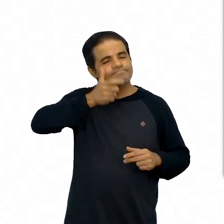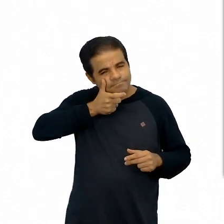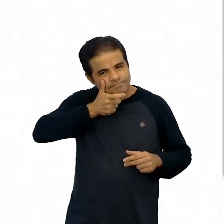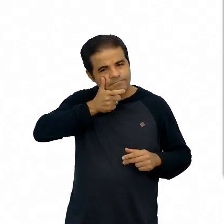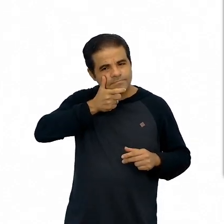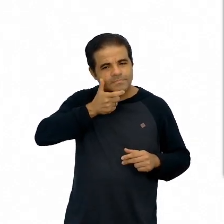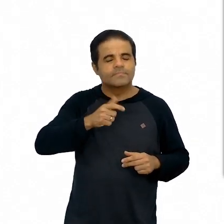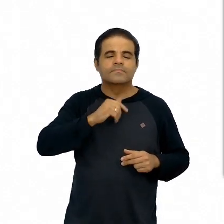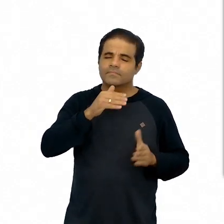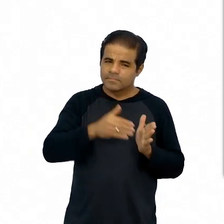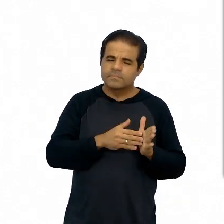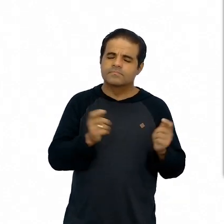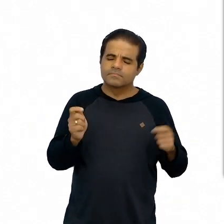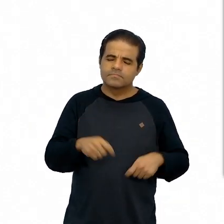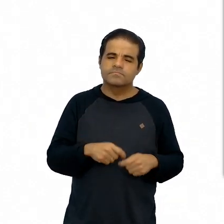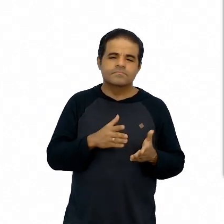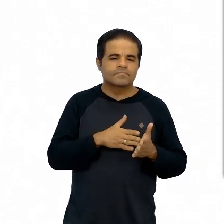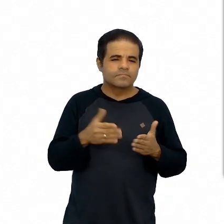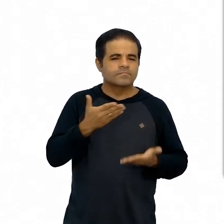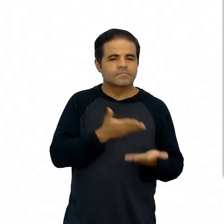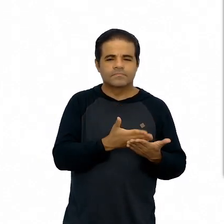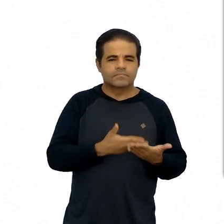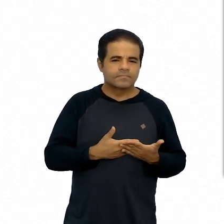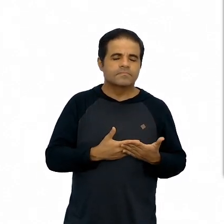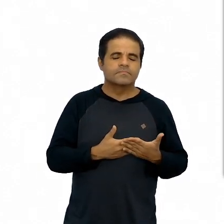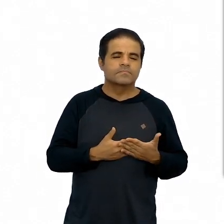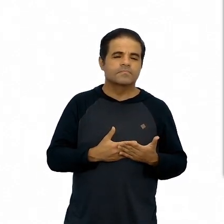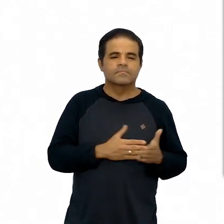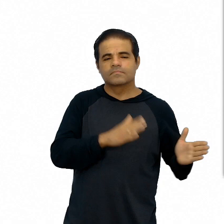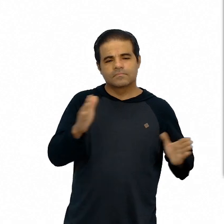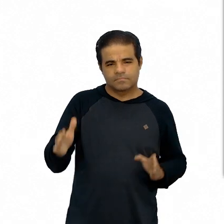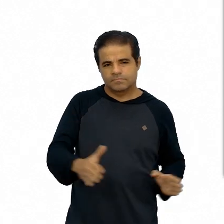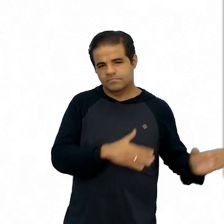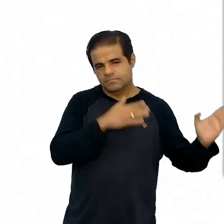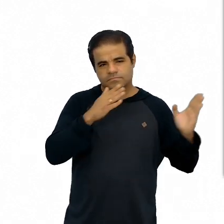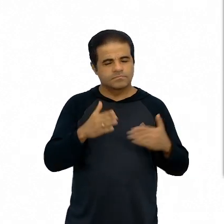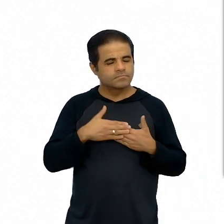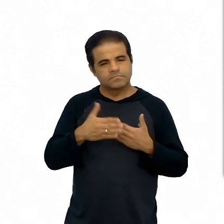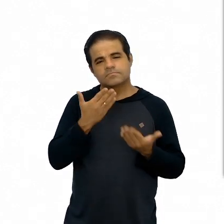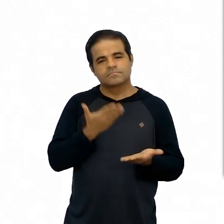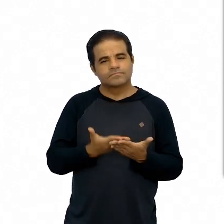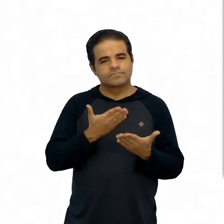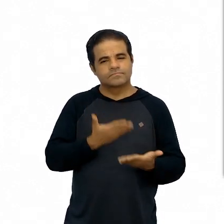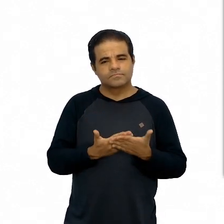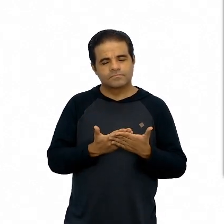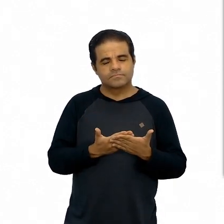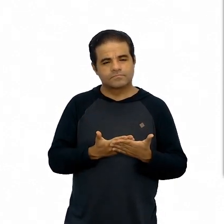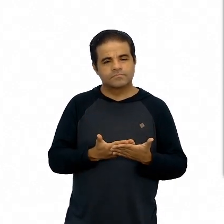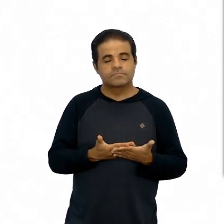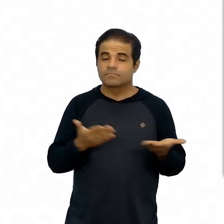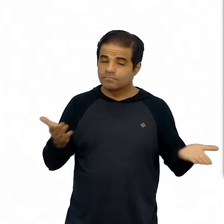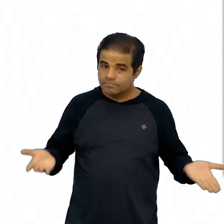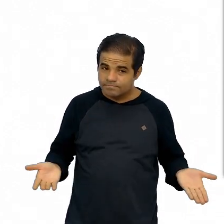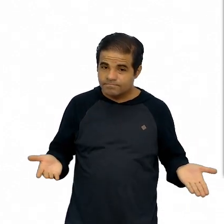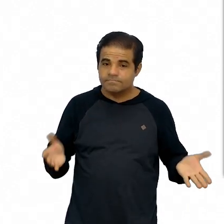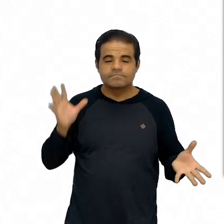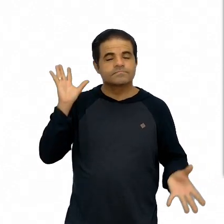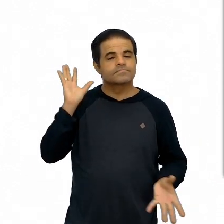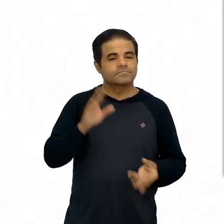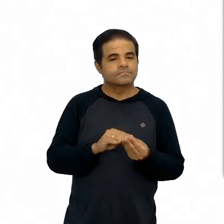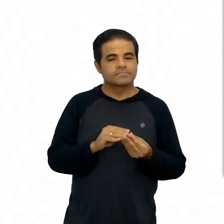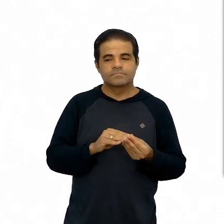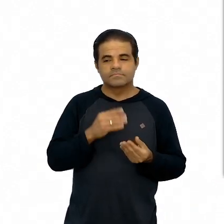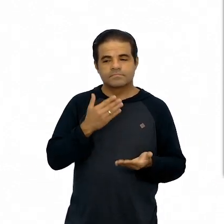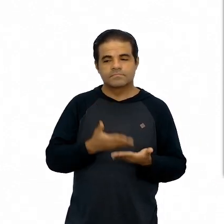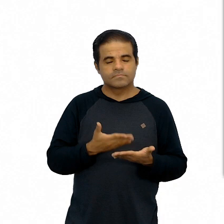de avanços e dificuldades dos estudantes durante a realização das aulas. Então, sintetizando aí os